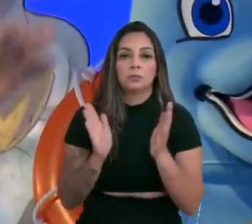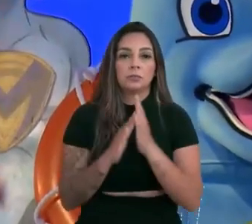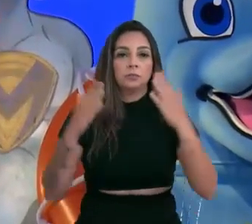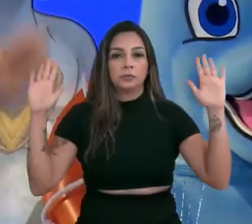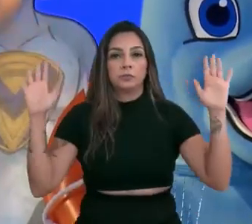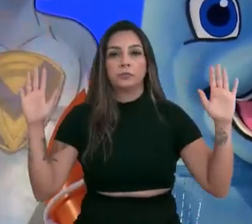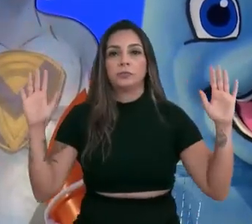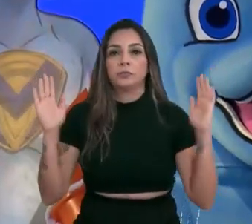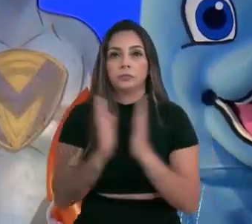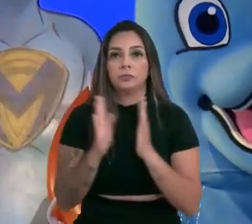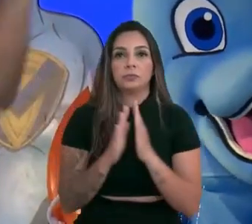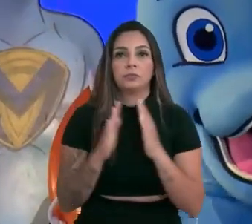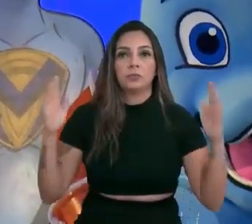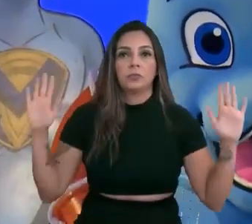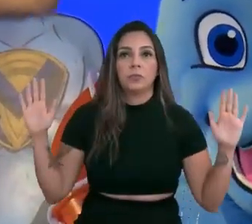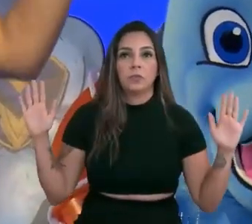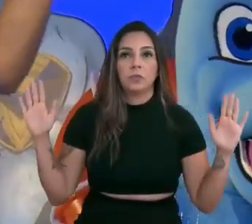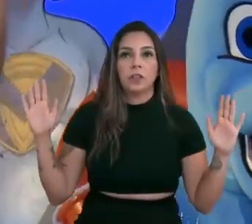Não.